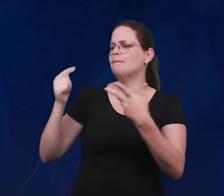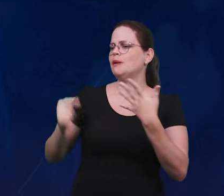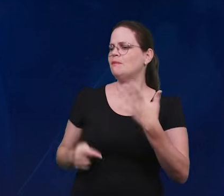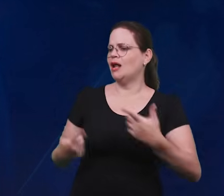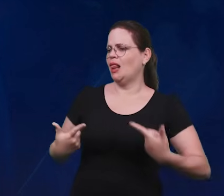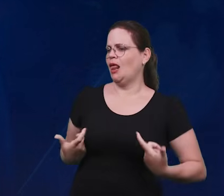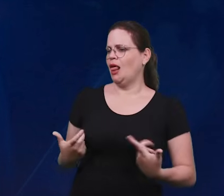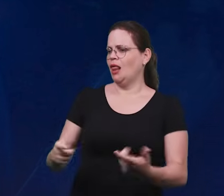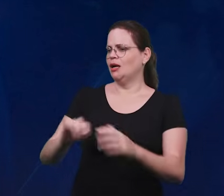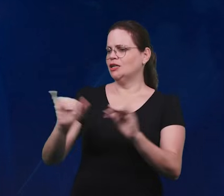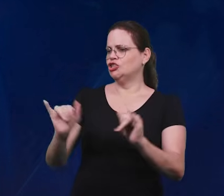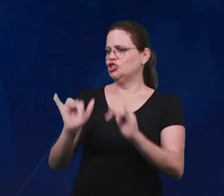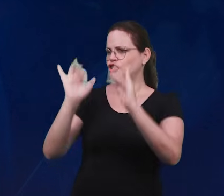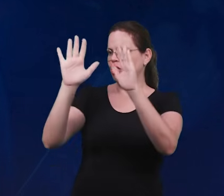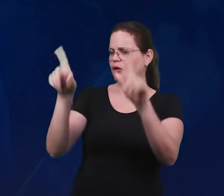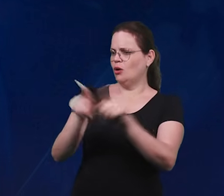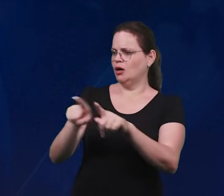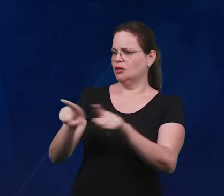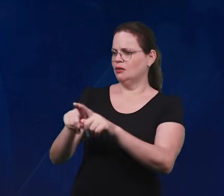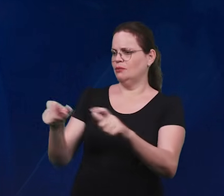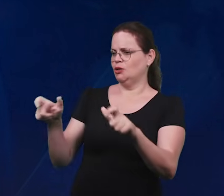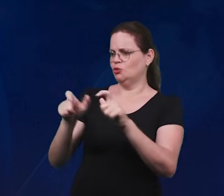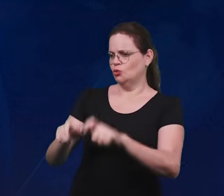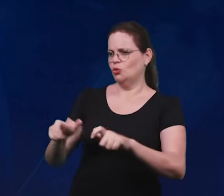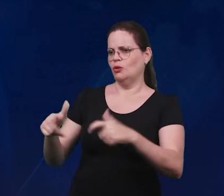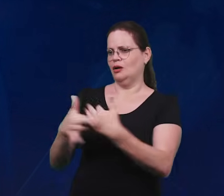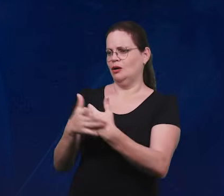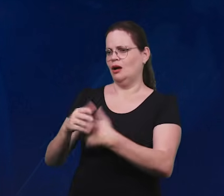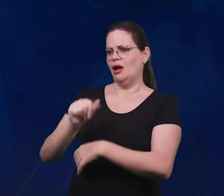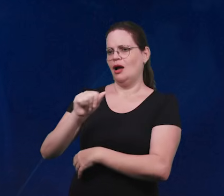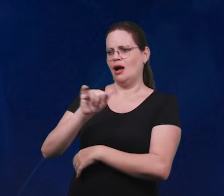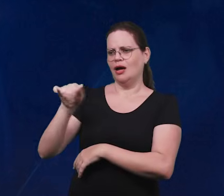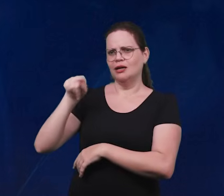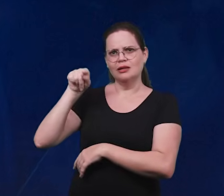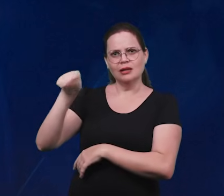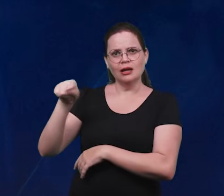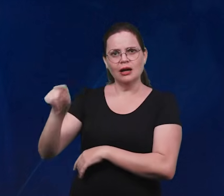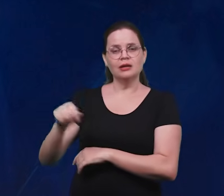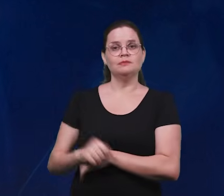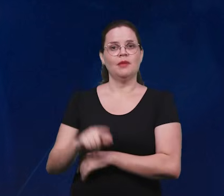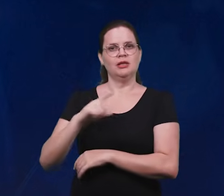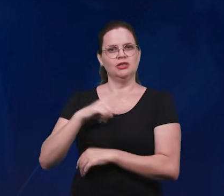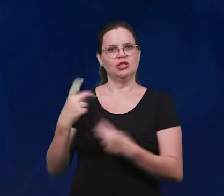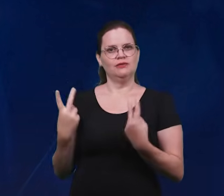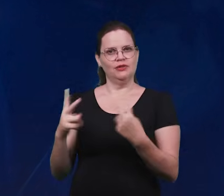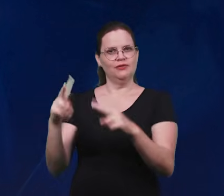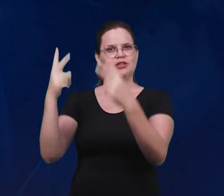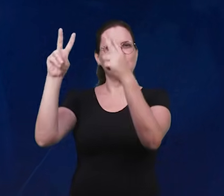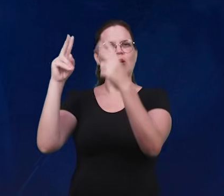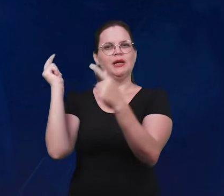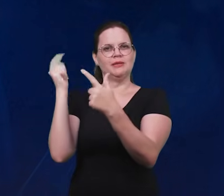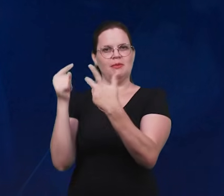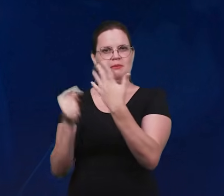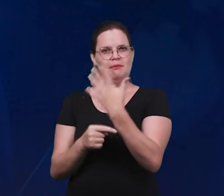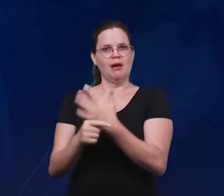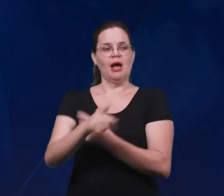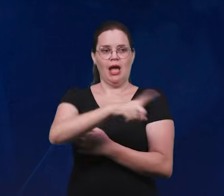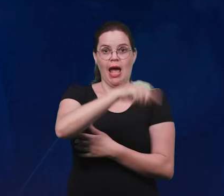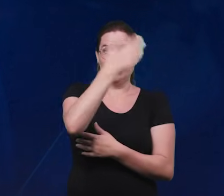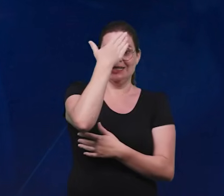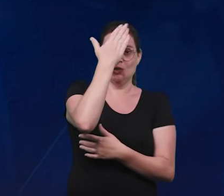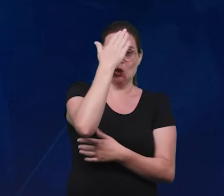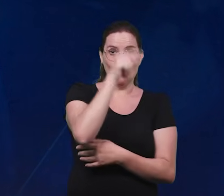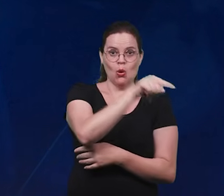feito em Jericó e também na cidade de Ai, além das vitórias que eles tomaram conhecimento